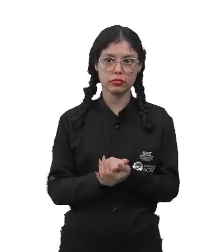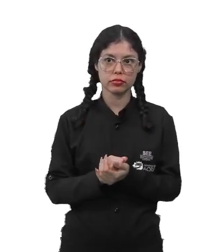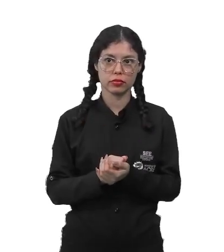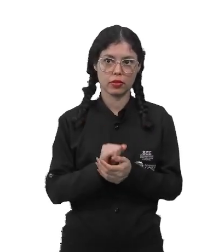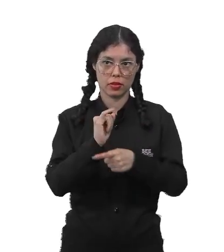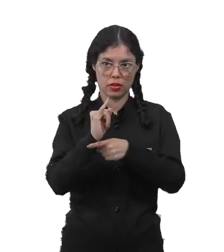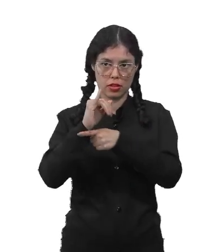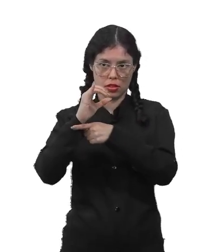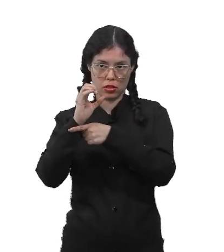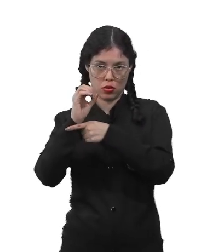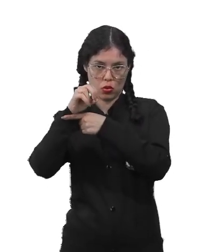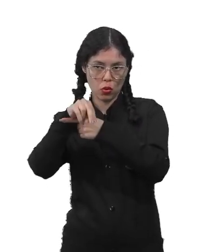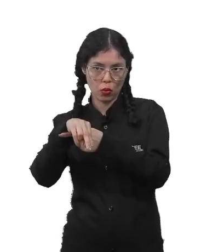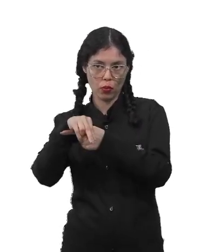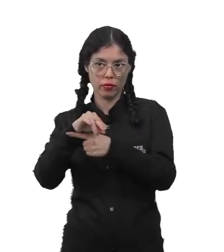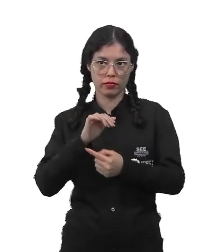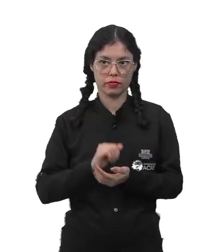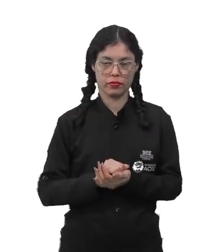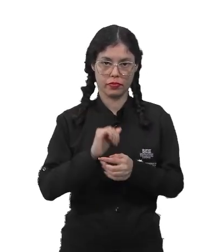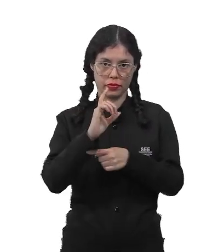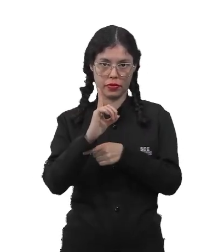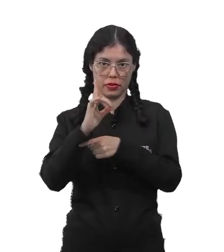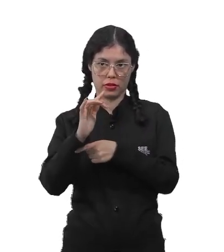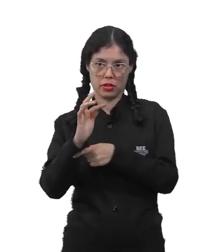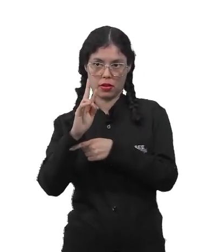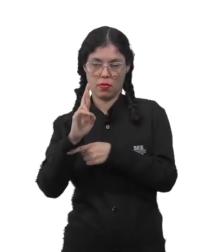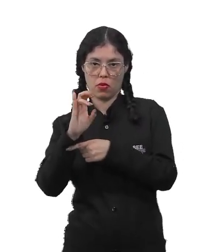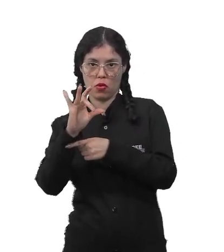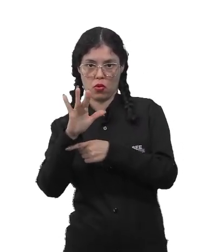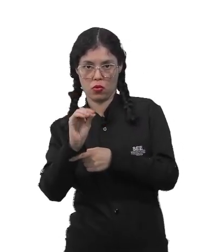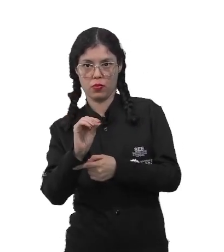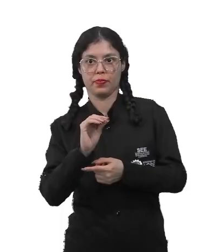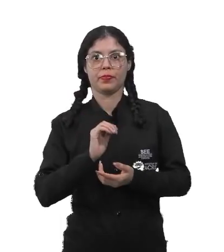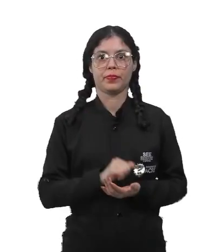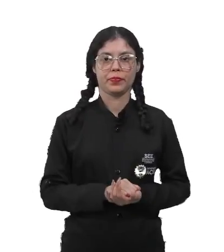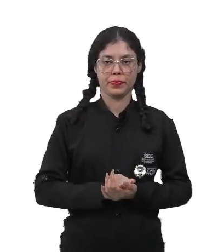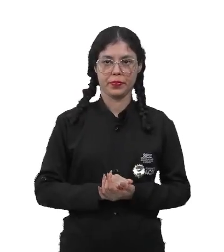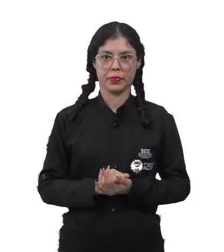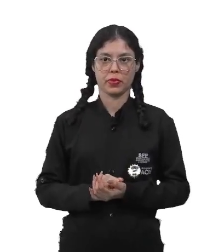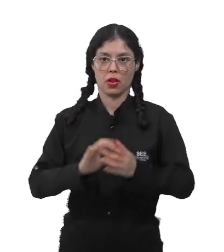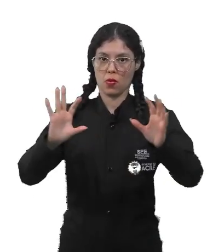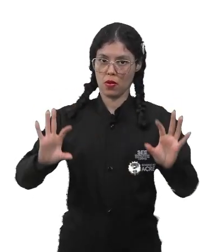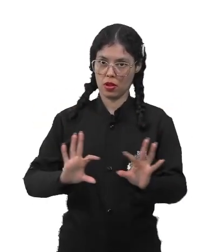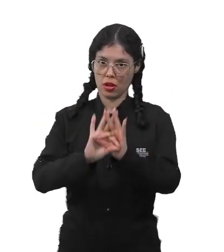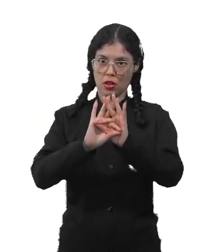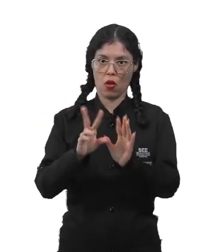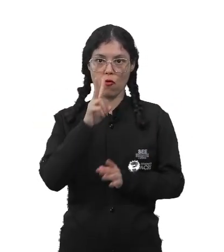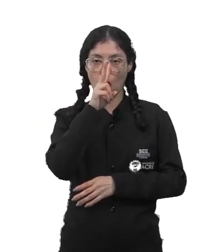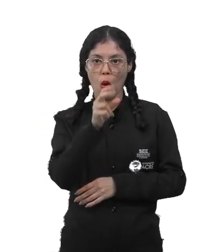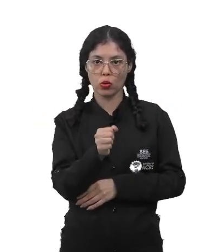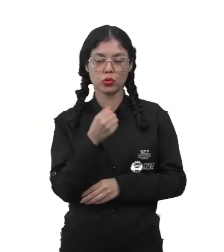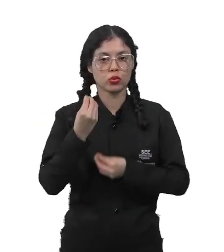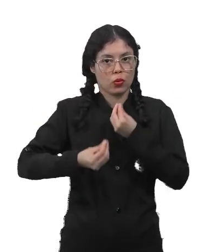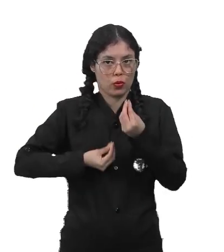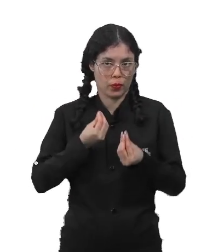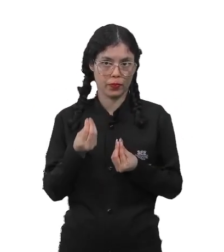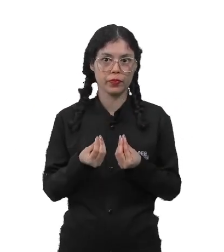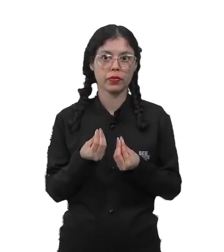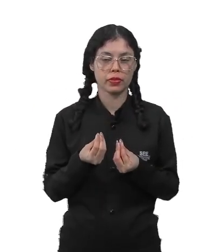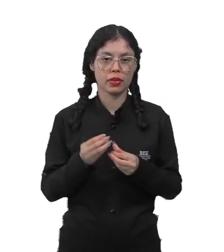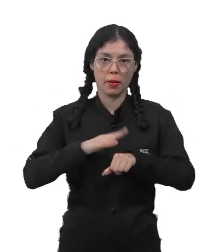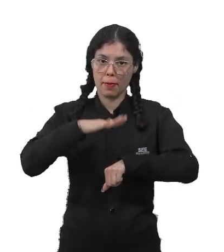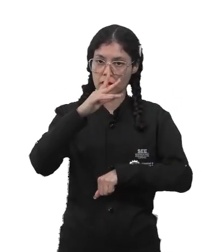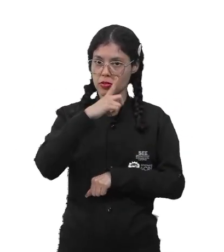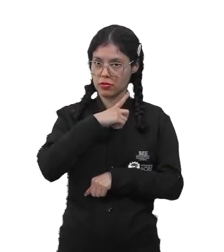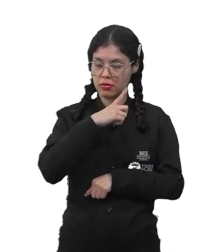com as forças íon-dipolo. É uma interação forte, como eu falei, a interação mais